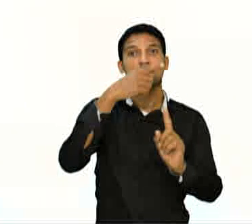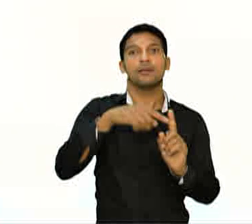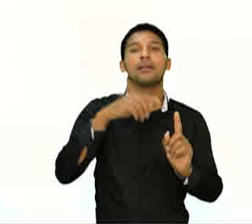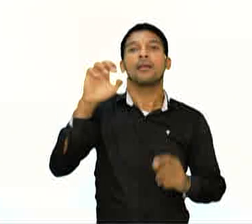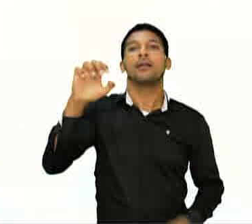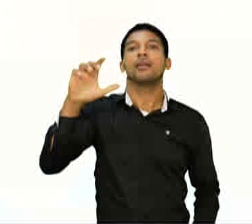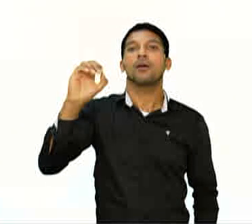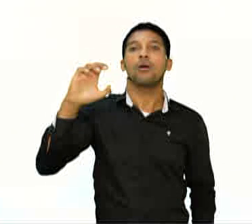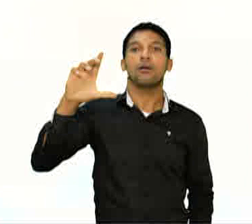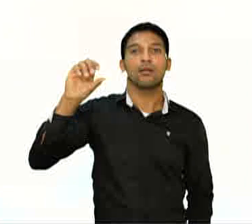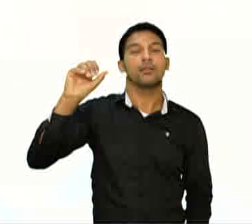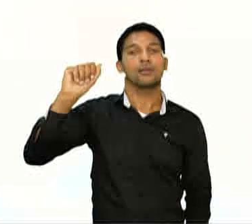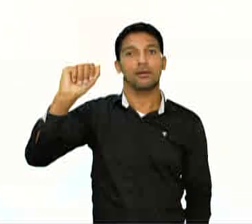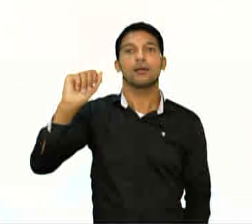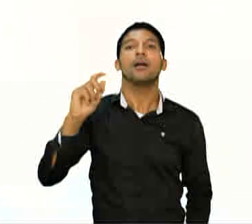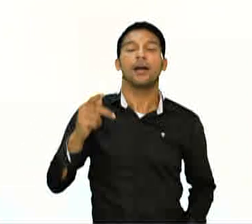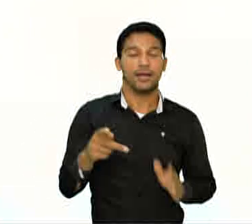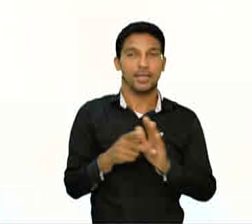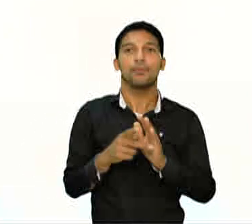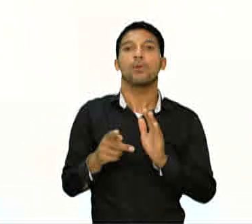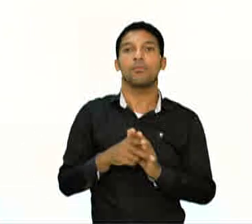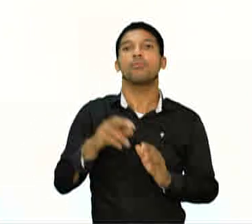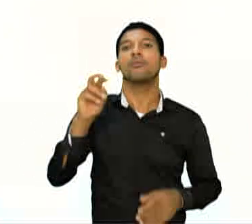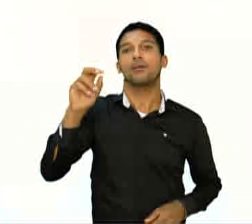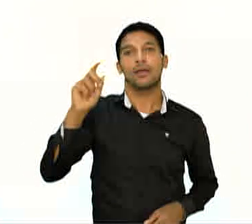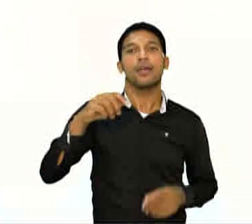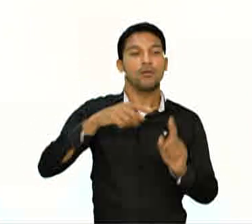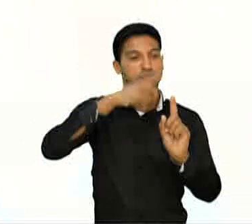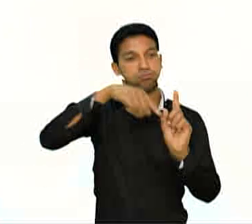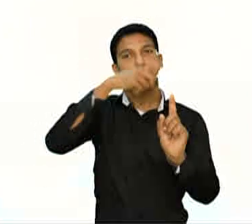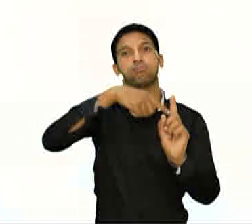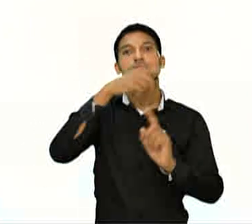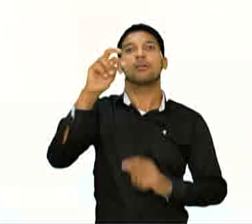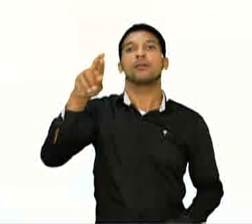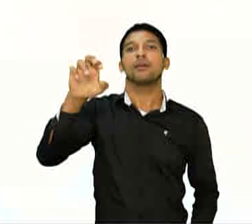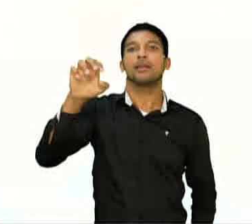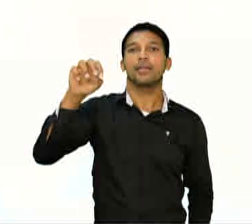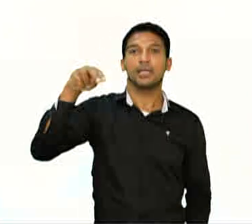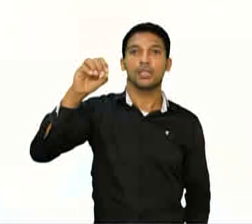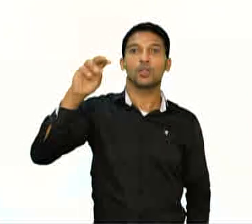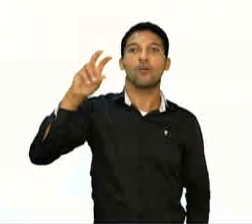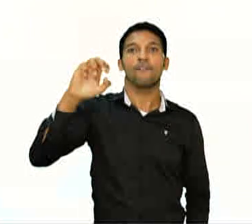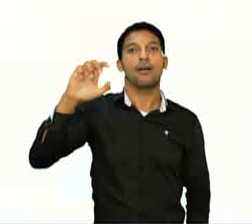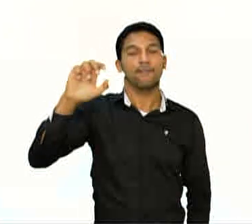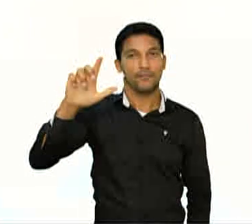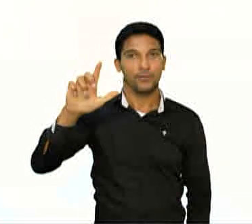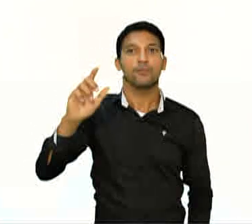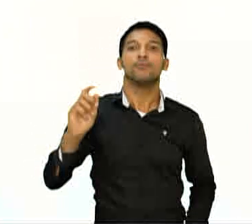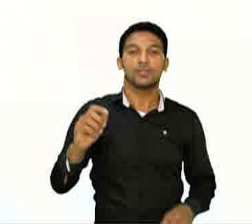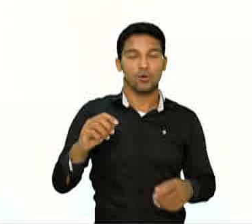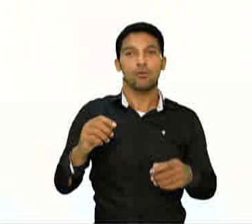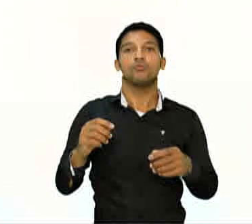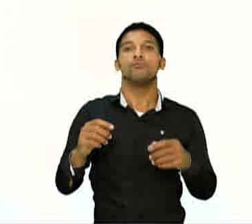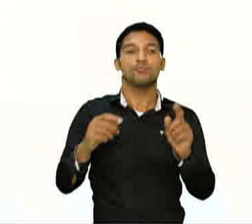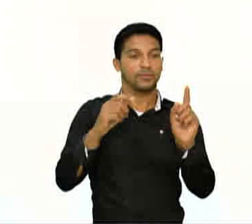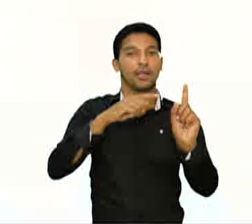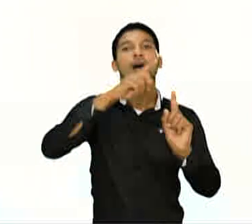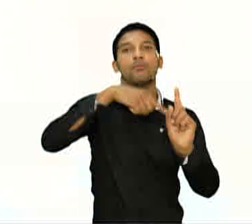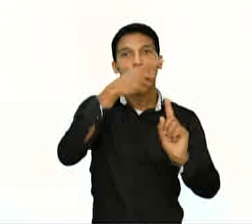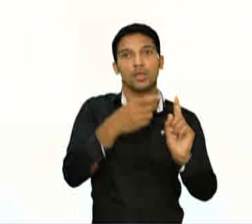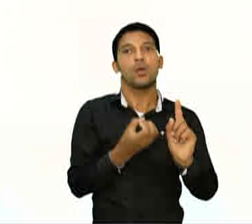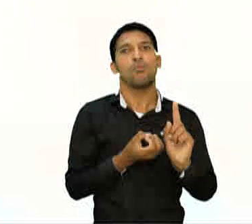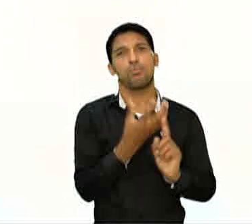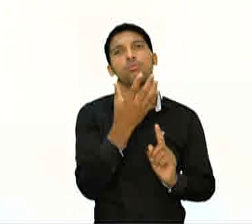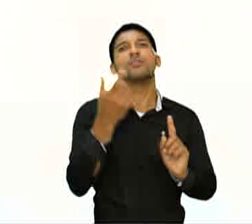renovável, mas temos que observar que mesmo sendo considerado um recurso muito fácil de ser explorado, requer tecnologia na